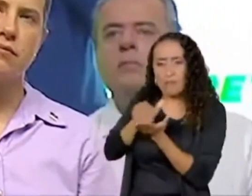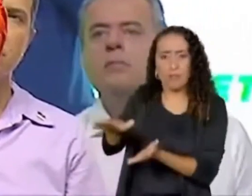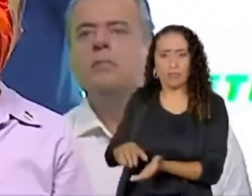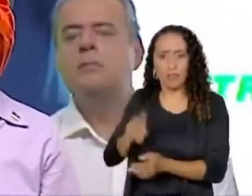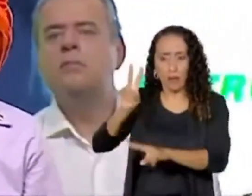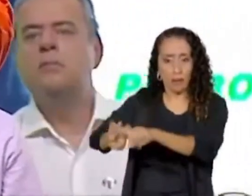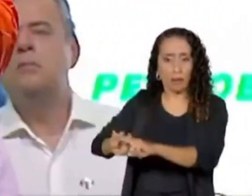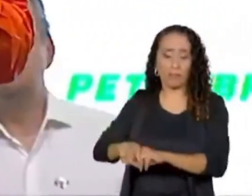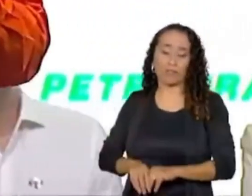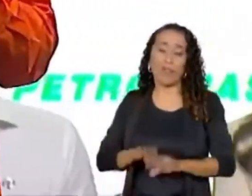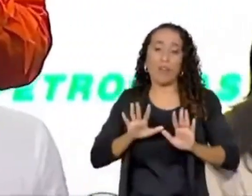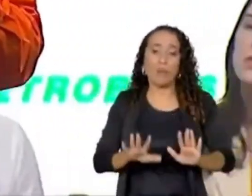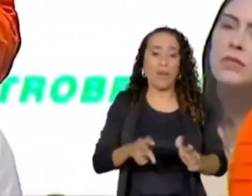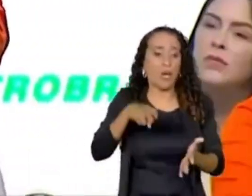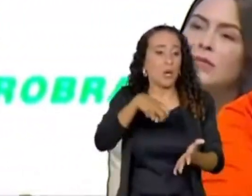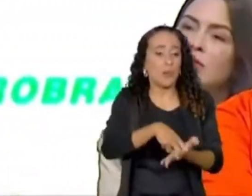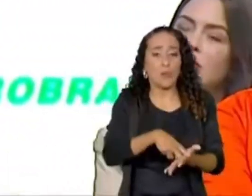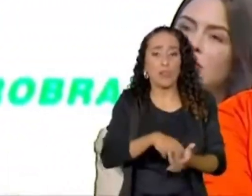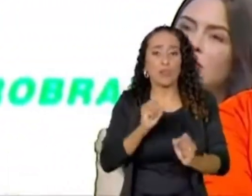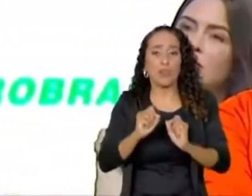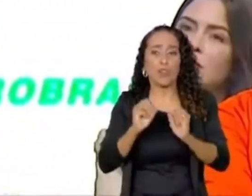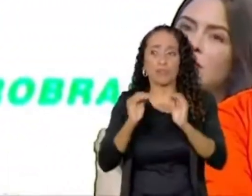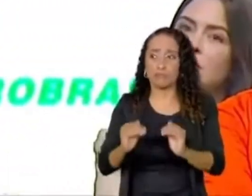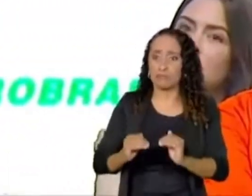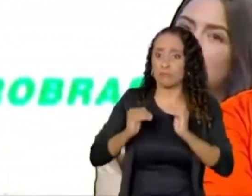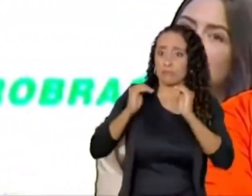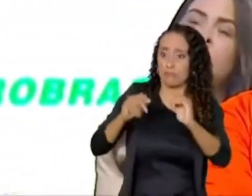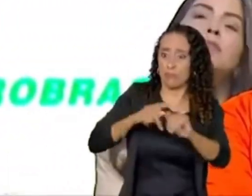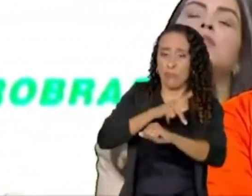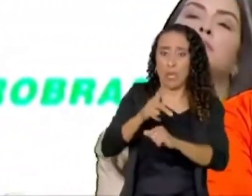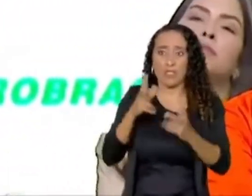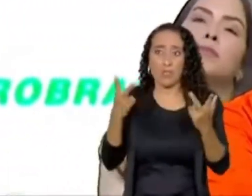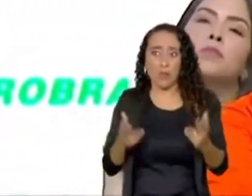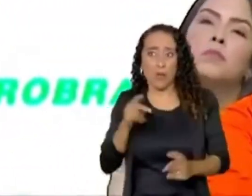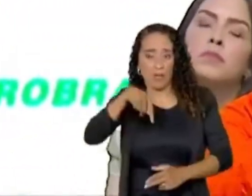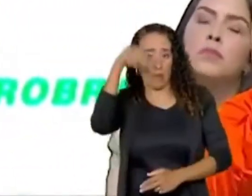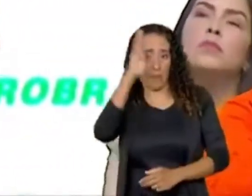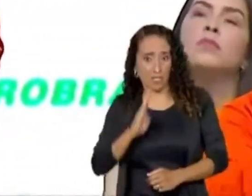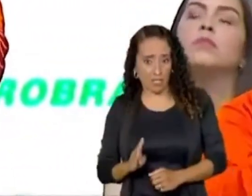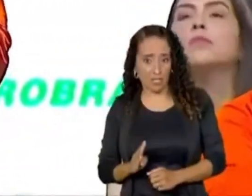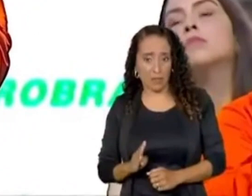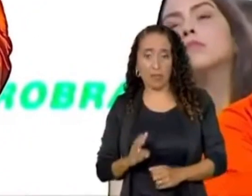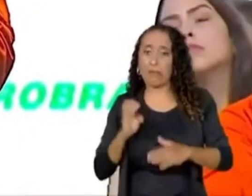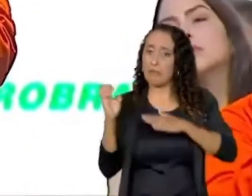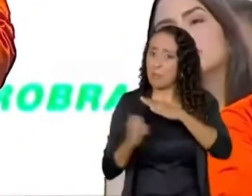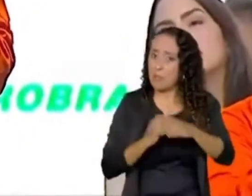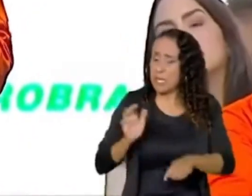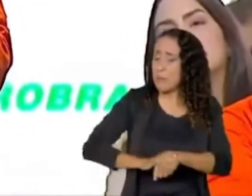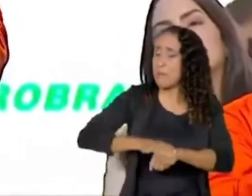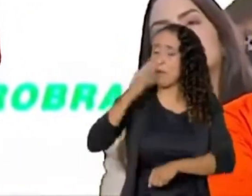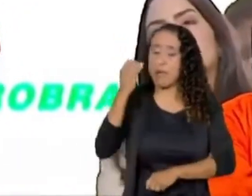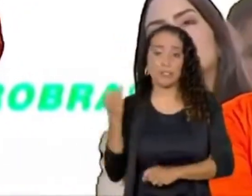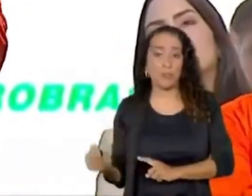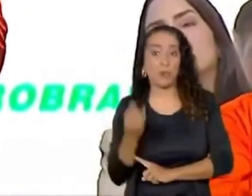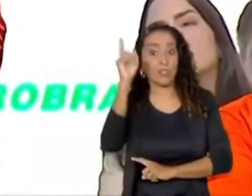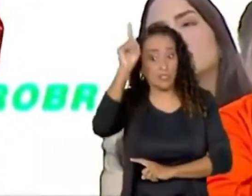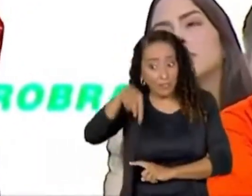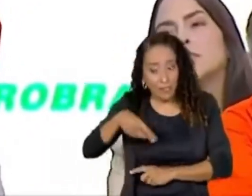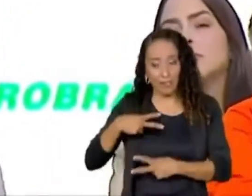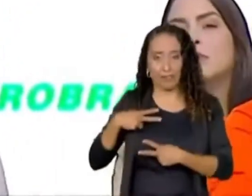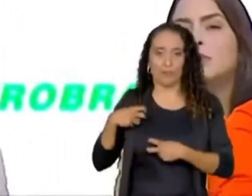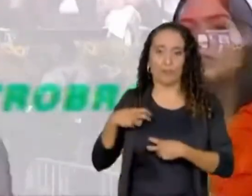pode punir é a soberania de um país como o Brasil e da sua empresa mais importante, que é a